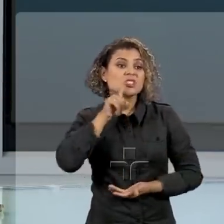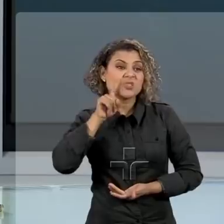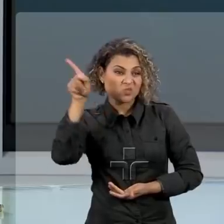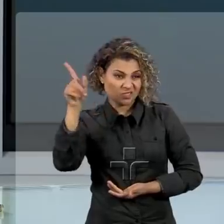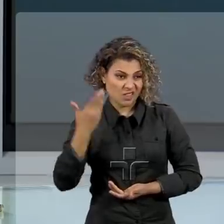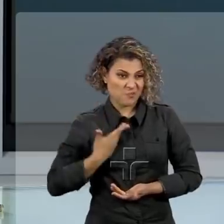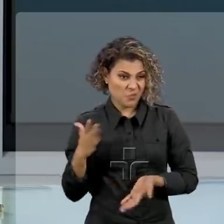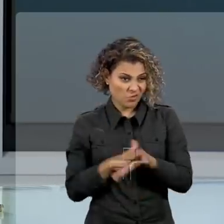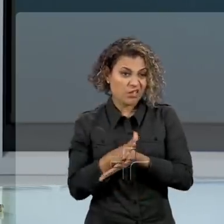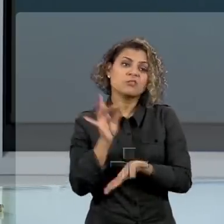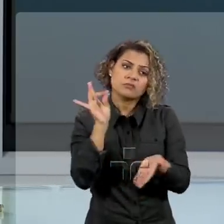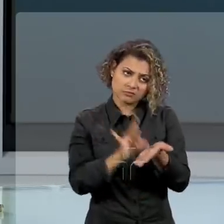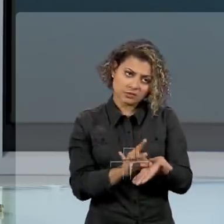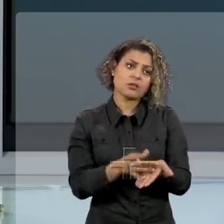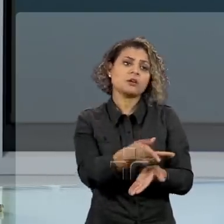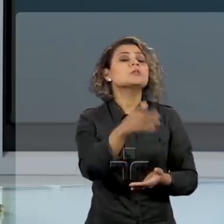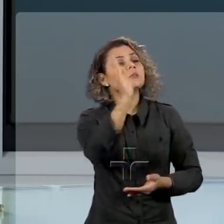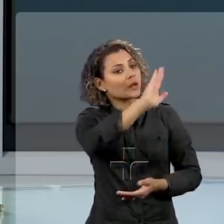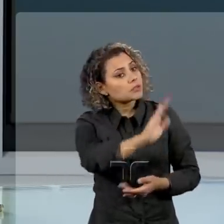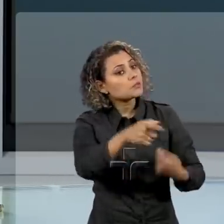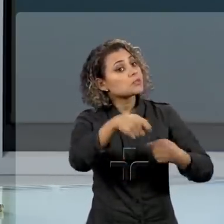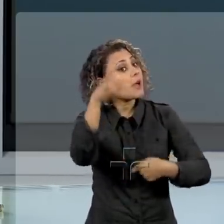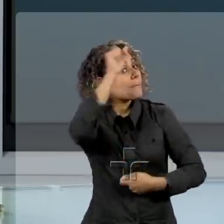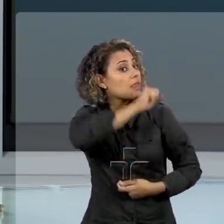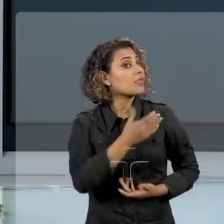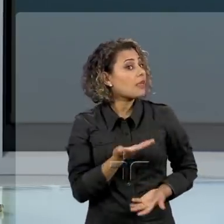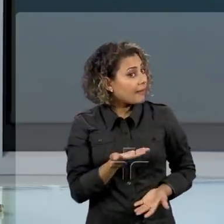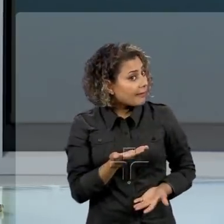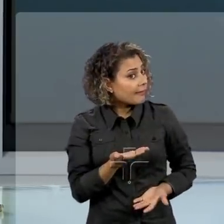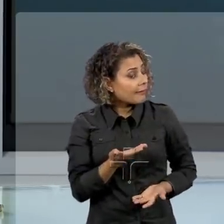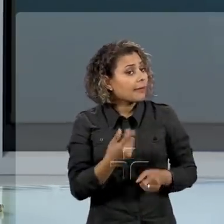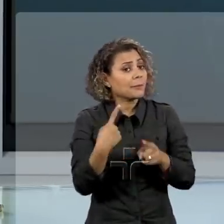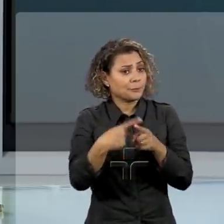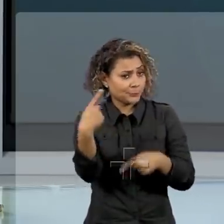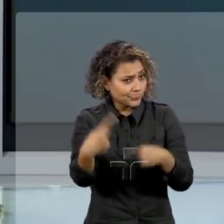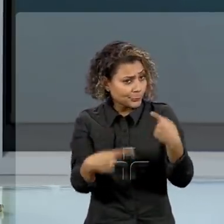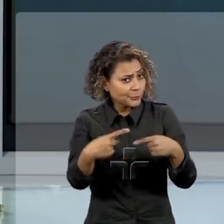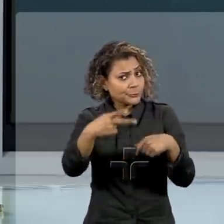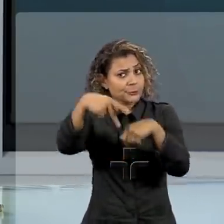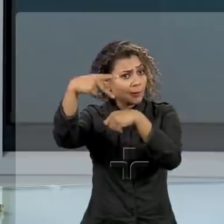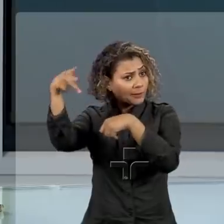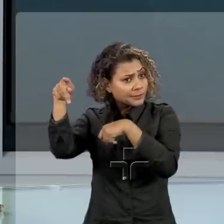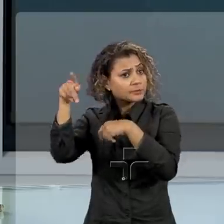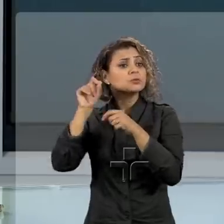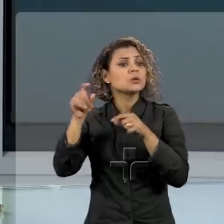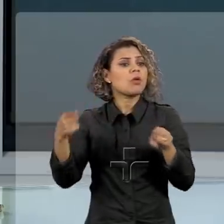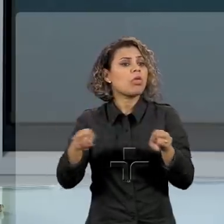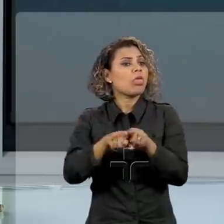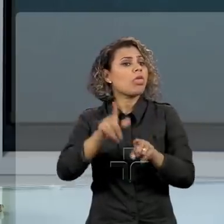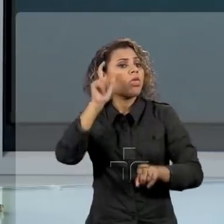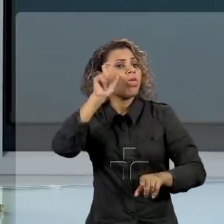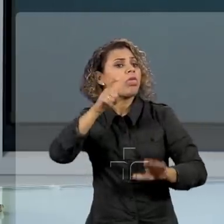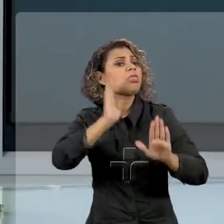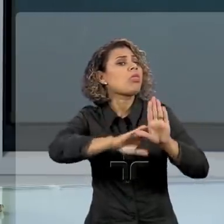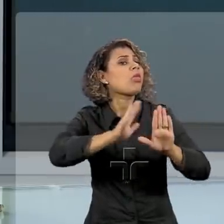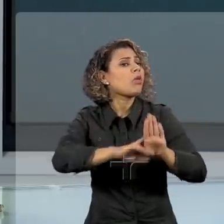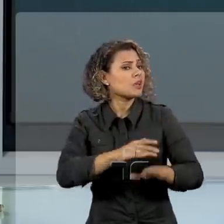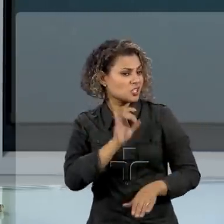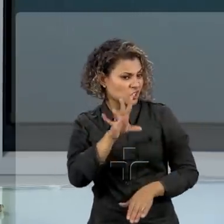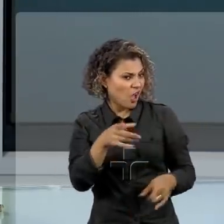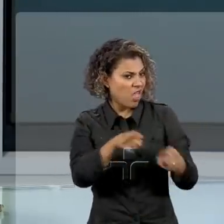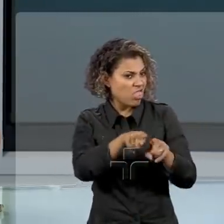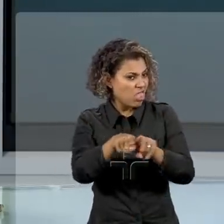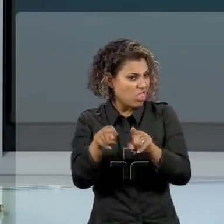isso é verdade, o Brasil tem que aprender com isso. Ter uma política externa calcada em interesses, não só em